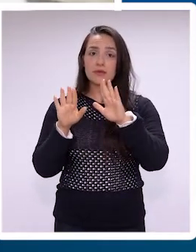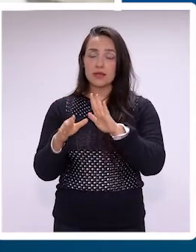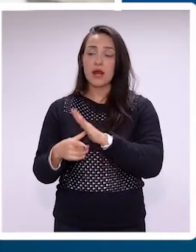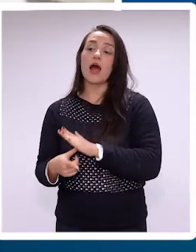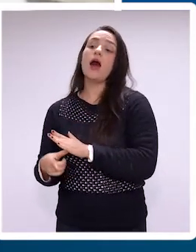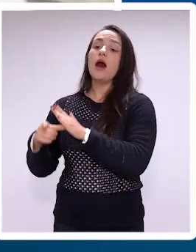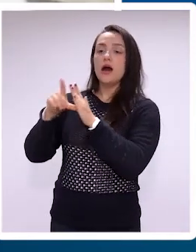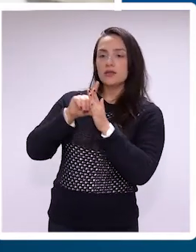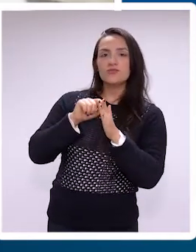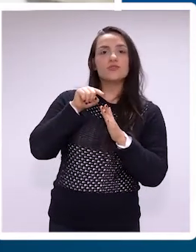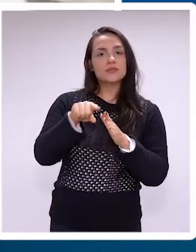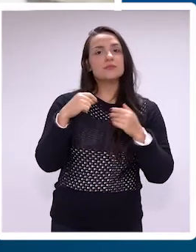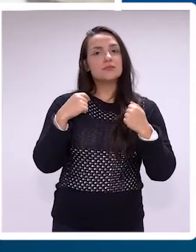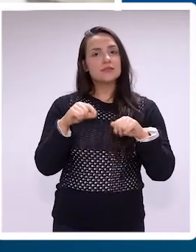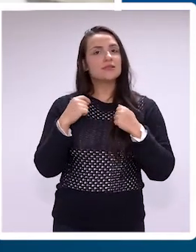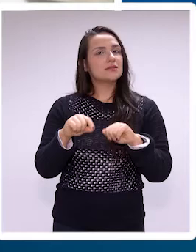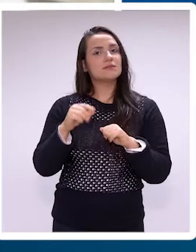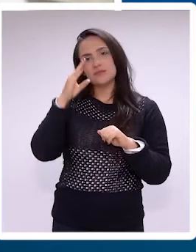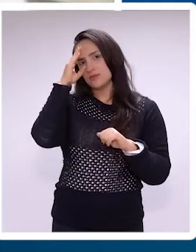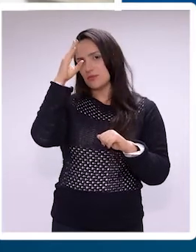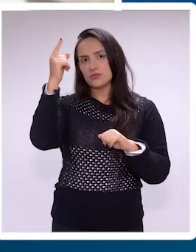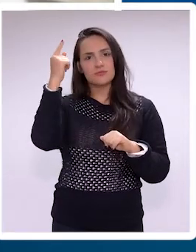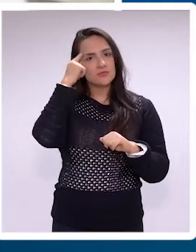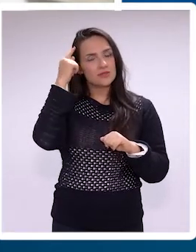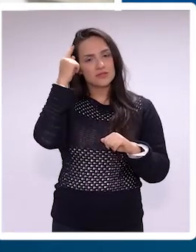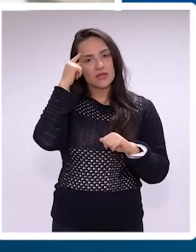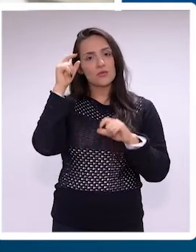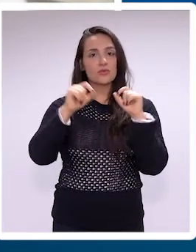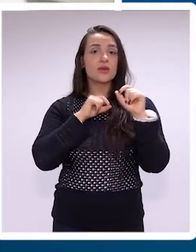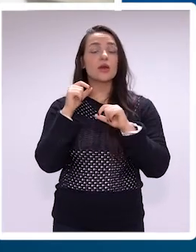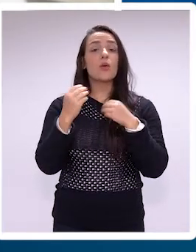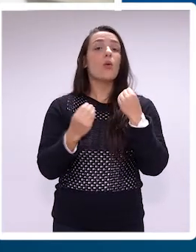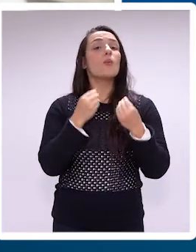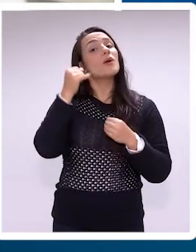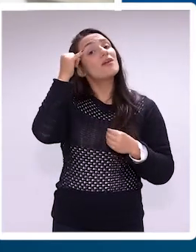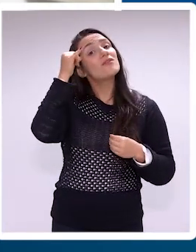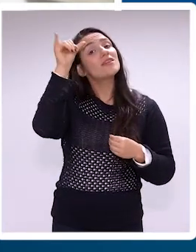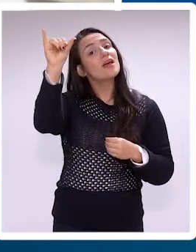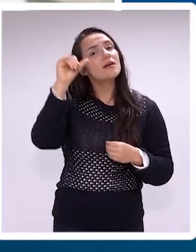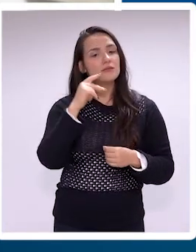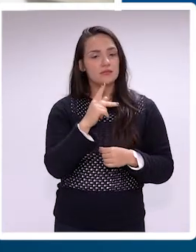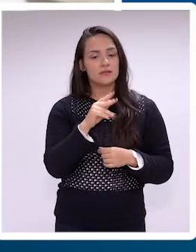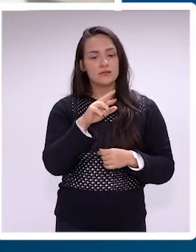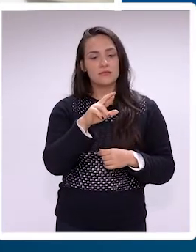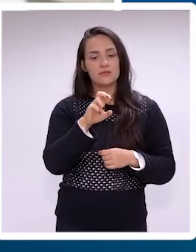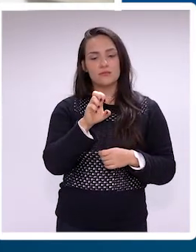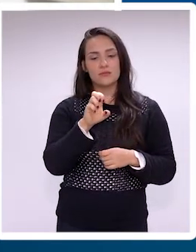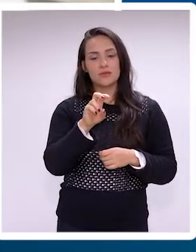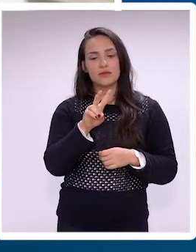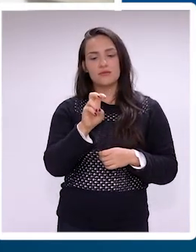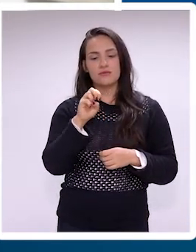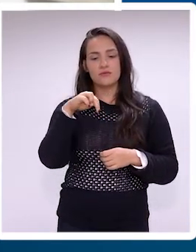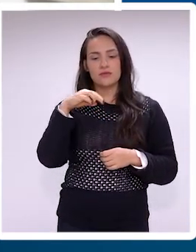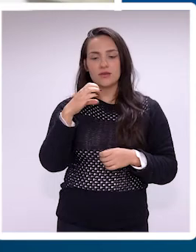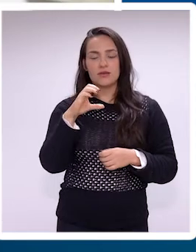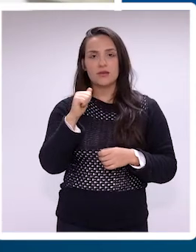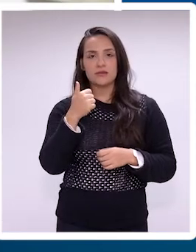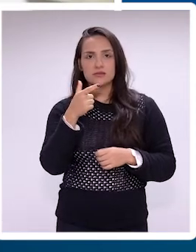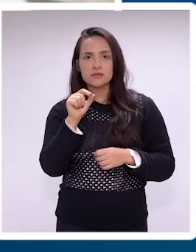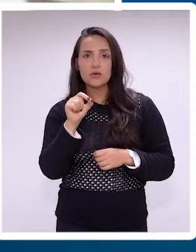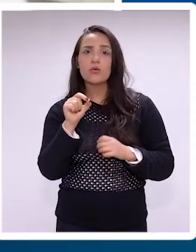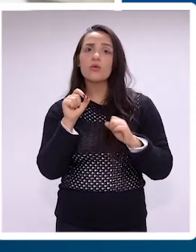prevenção. É a higienização, é o uso de máscara, é o evitar